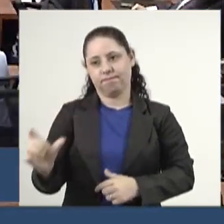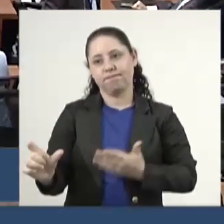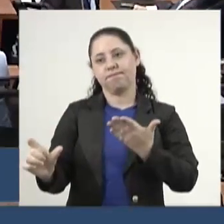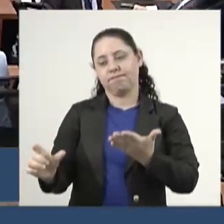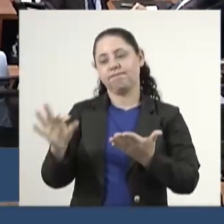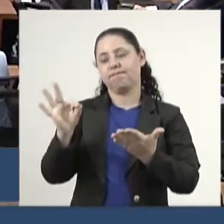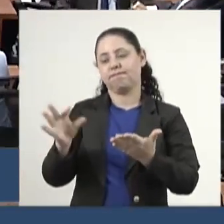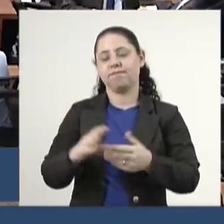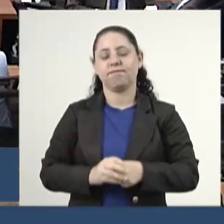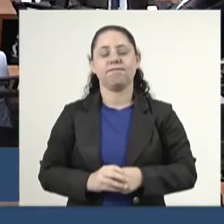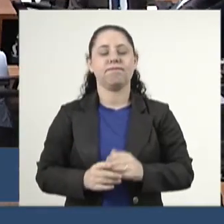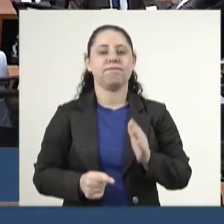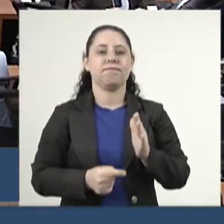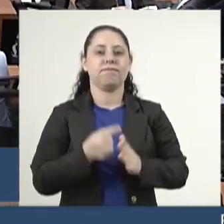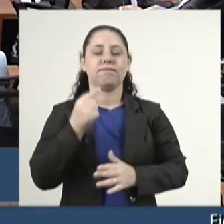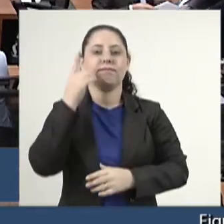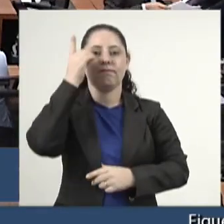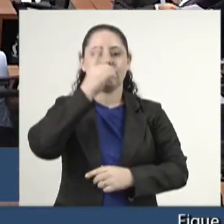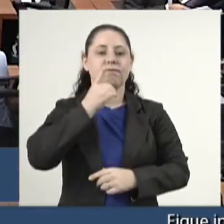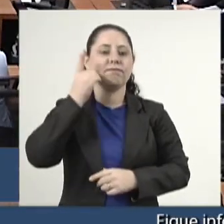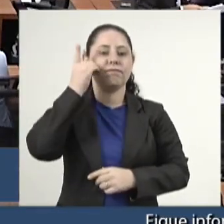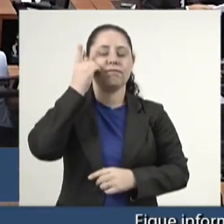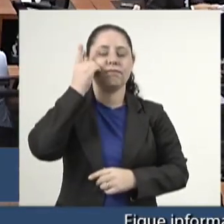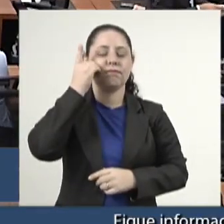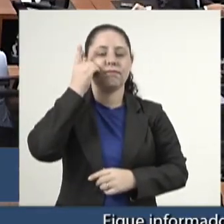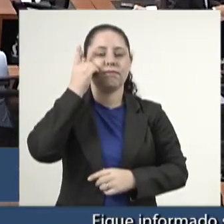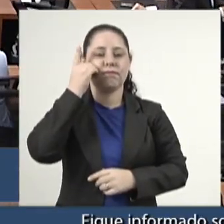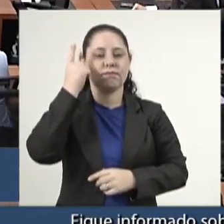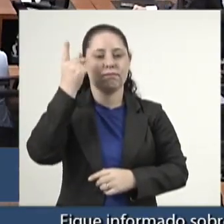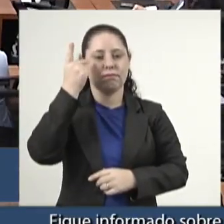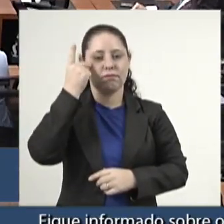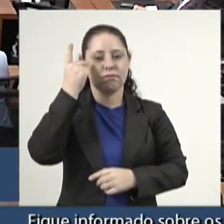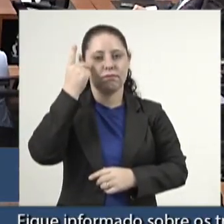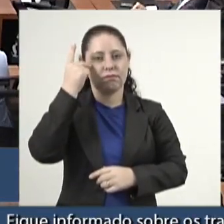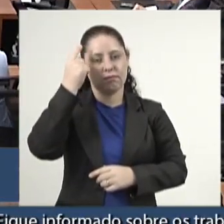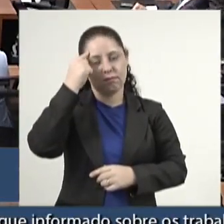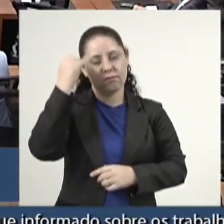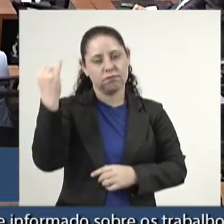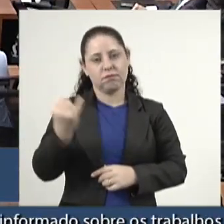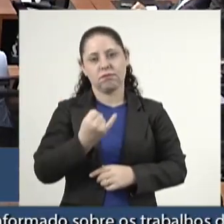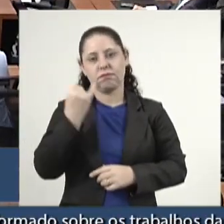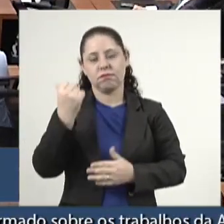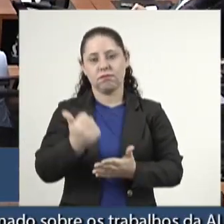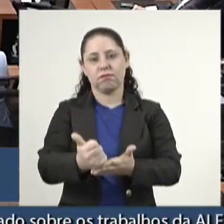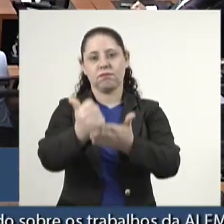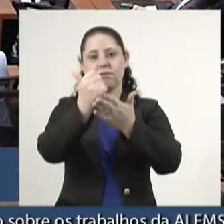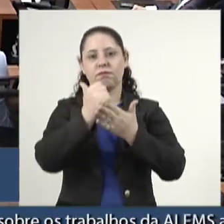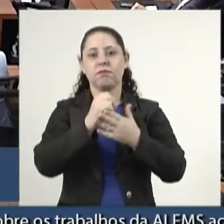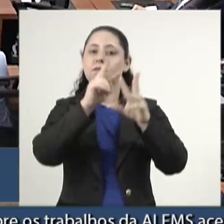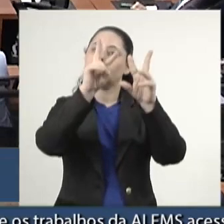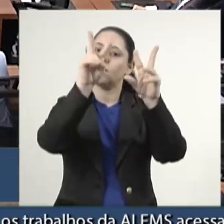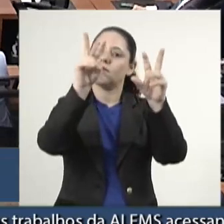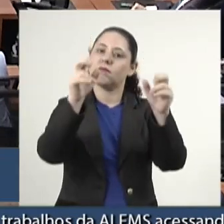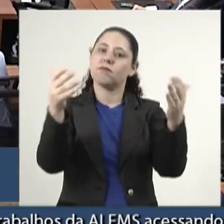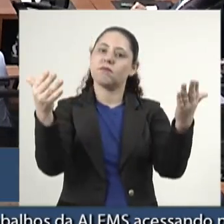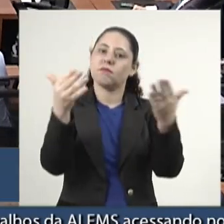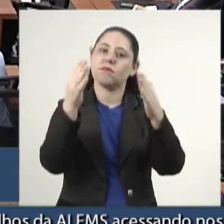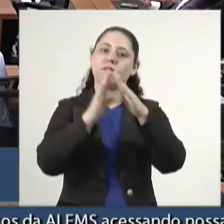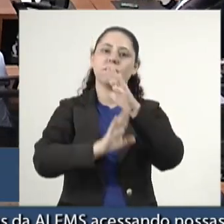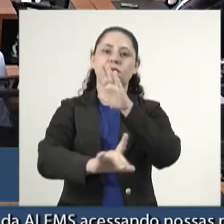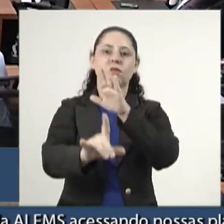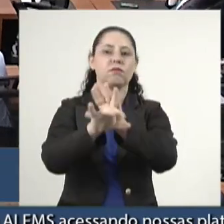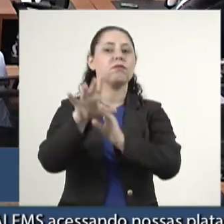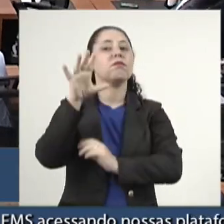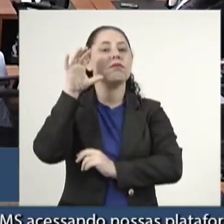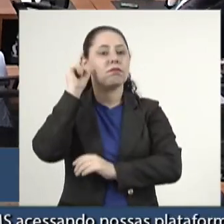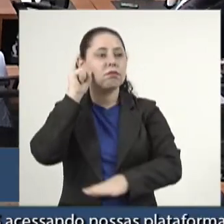certeza. Primeiro, deputado Pedro Kemp, eu acho extremamente importante trazer esse debate à casa,